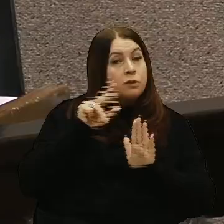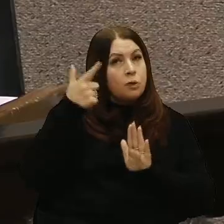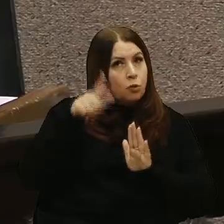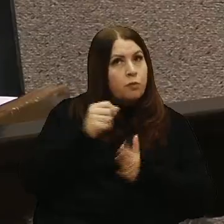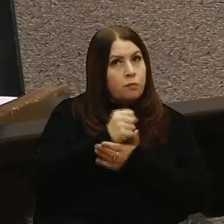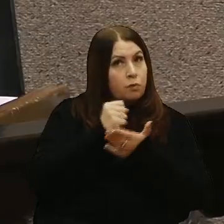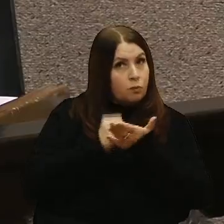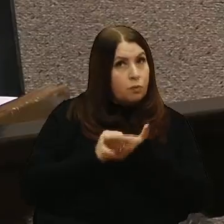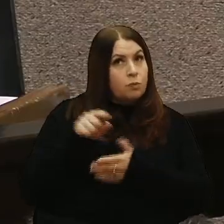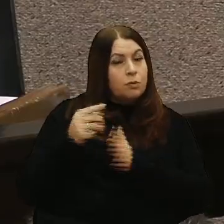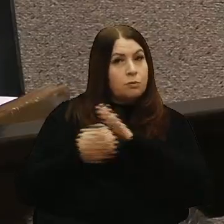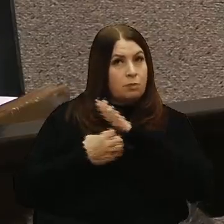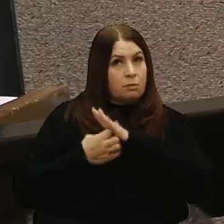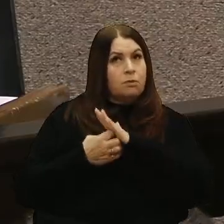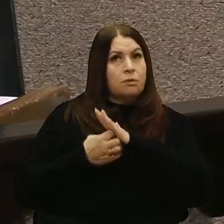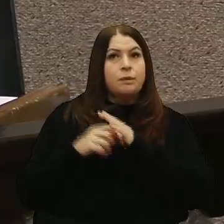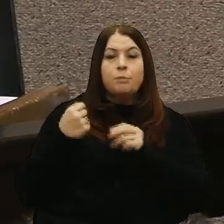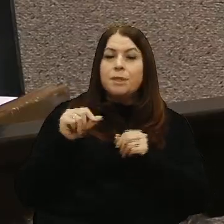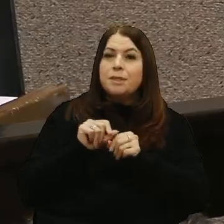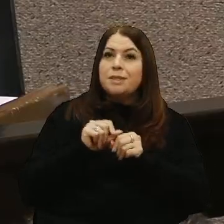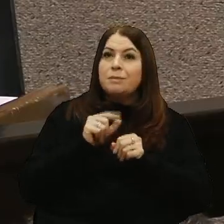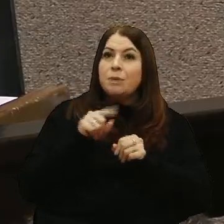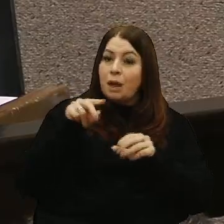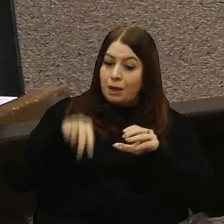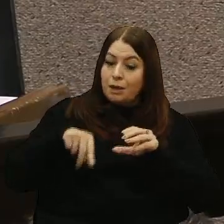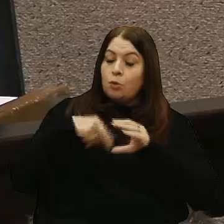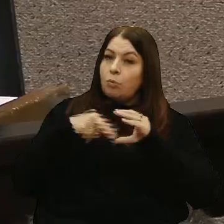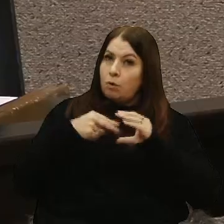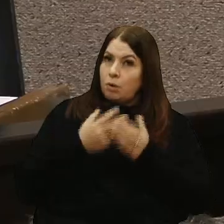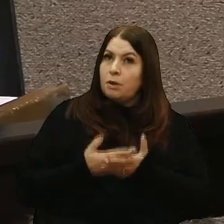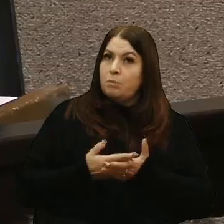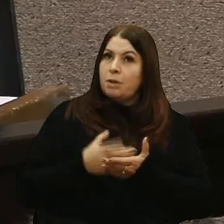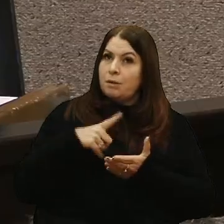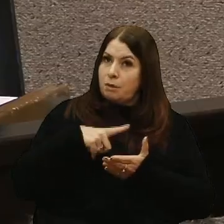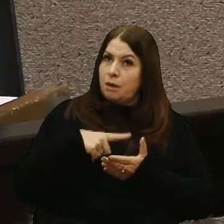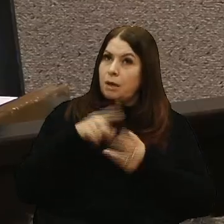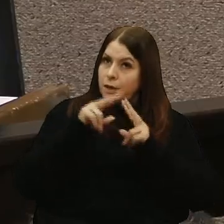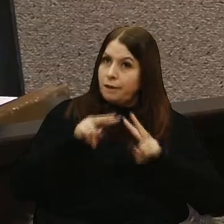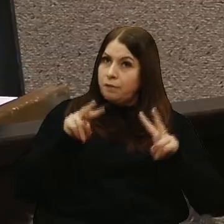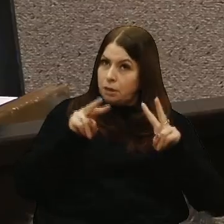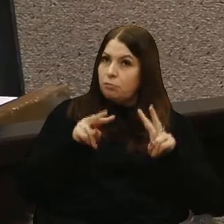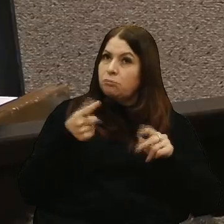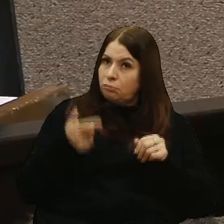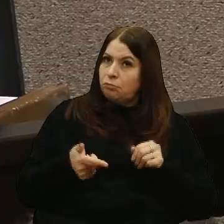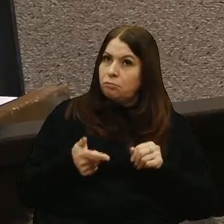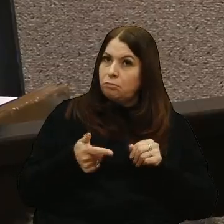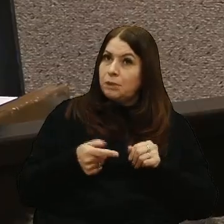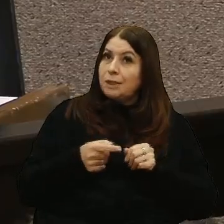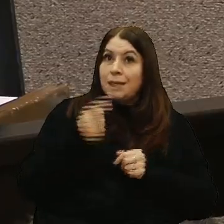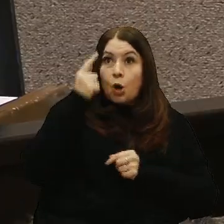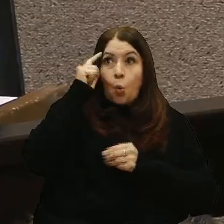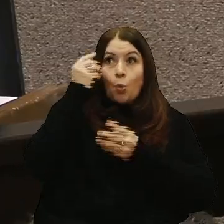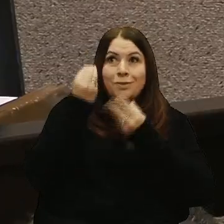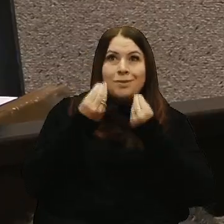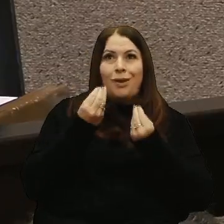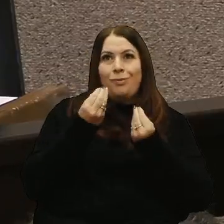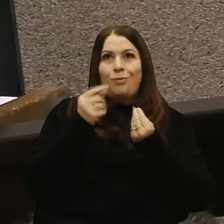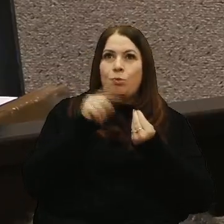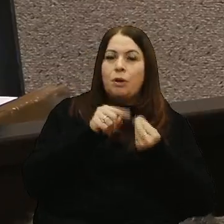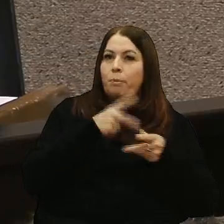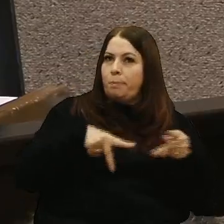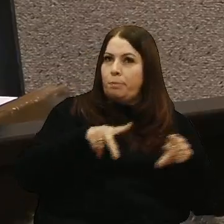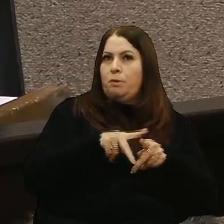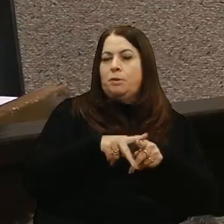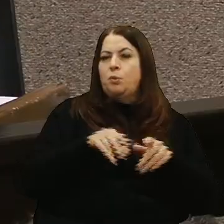com a RecPay e que a gente precisa, como Câmara de Vereadores, ter essa visão, ter essa noção do que é o que a